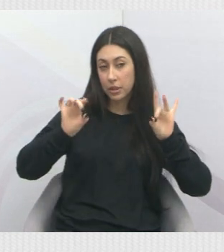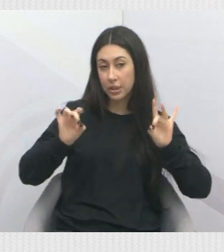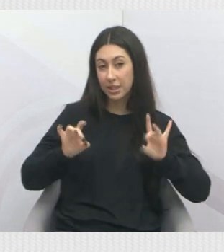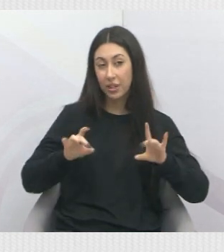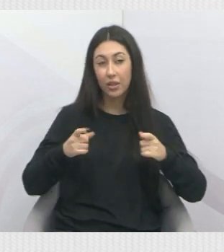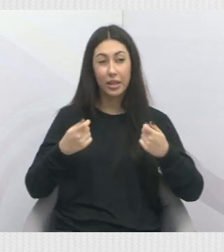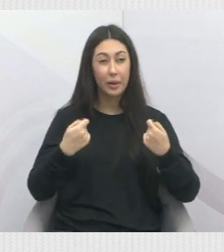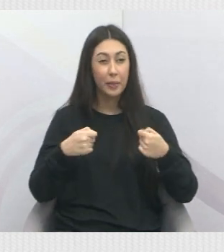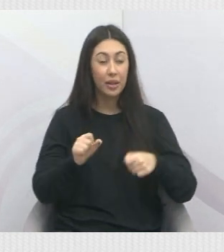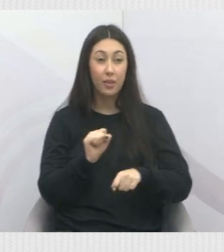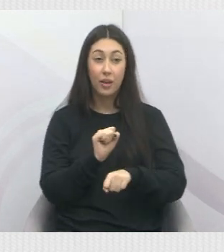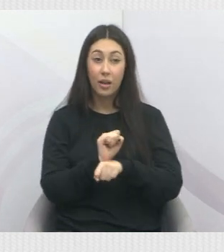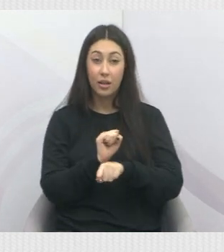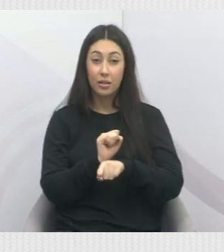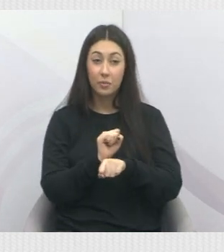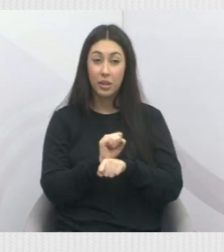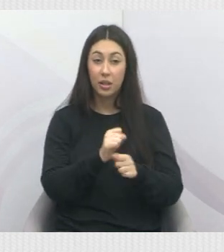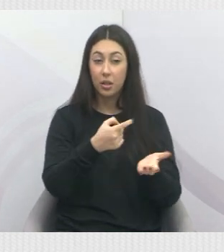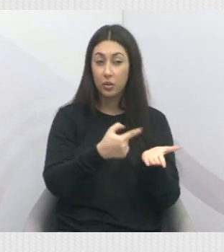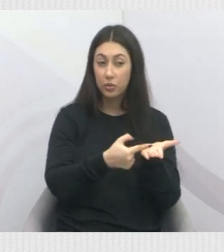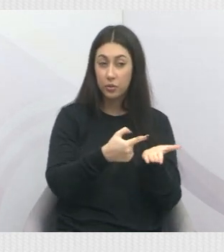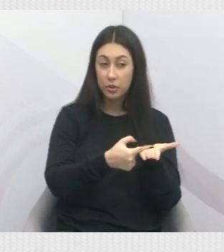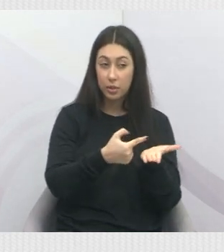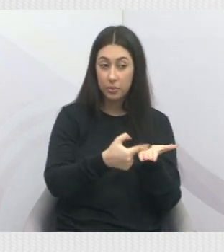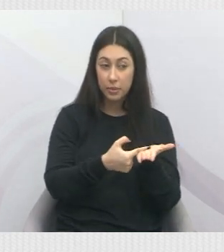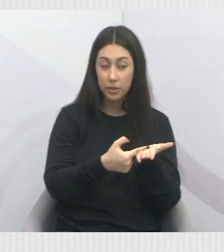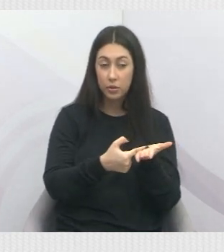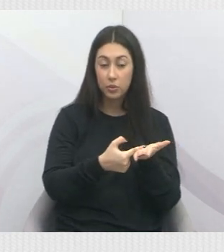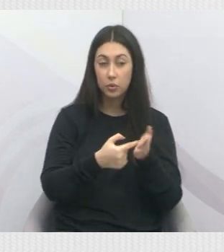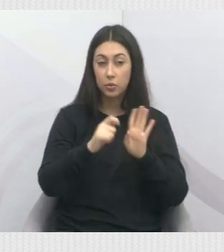para agendamento no primeiro quadrimestre de